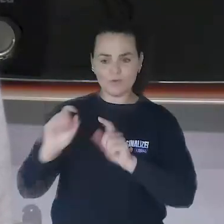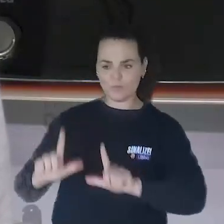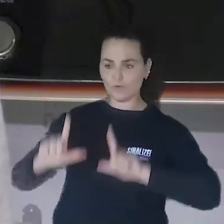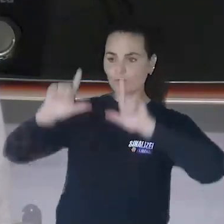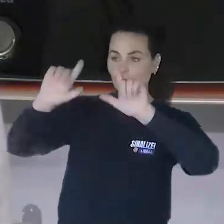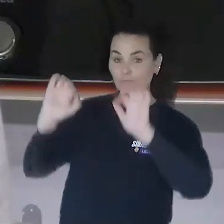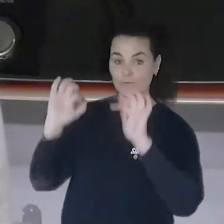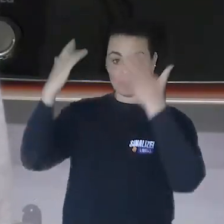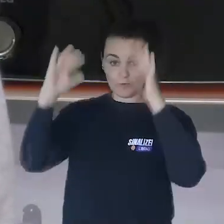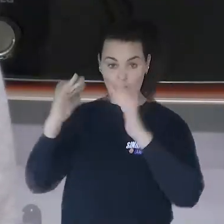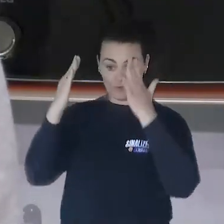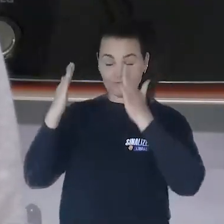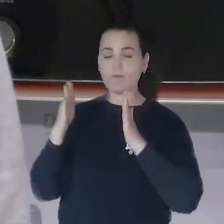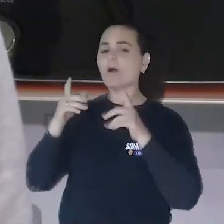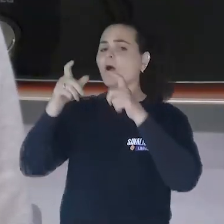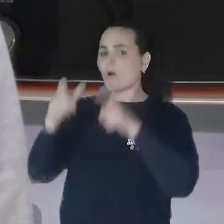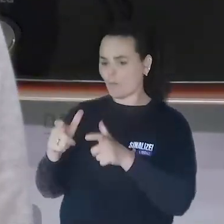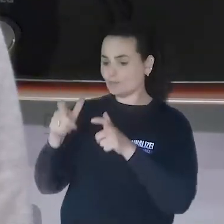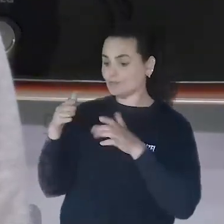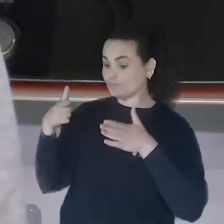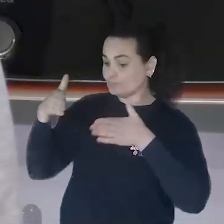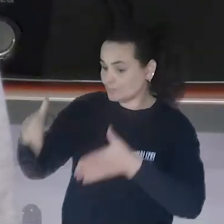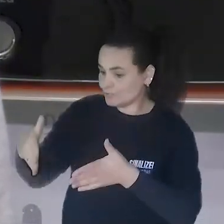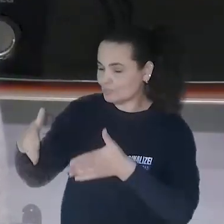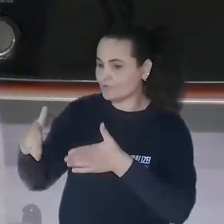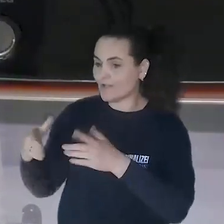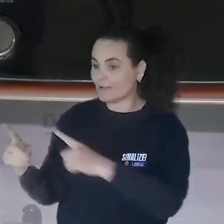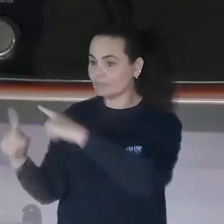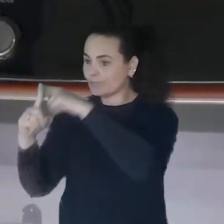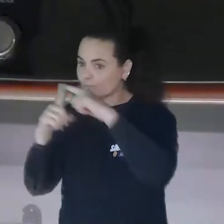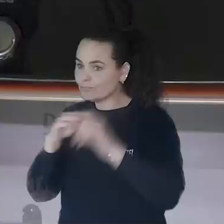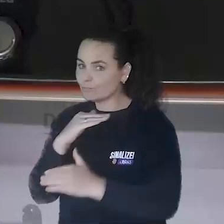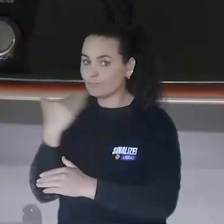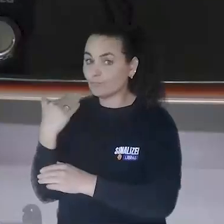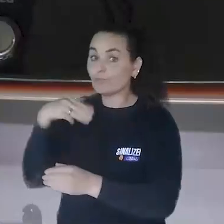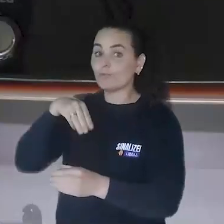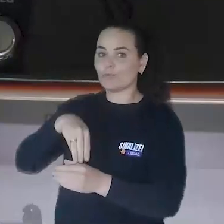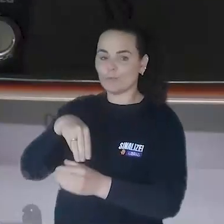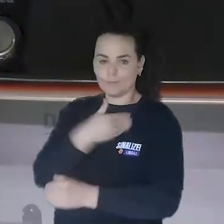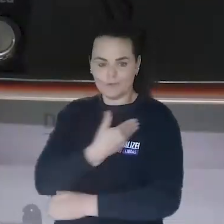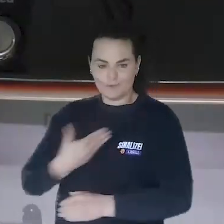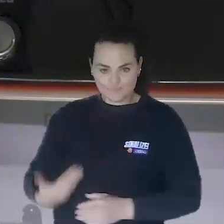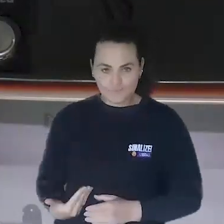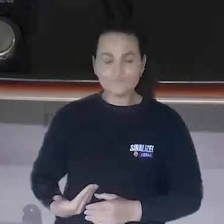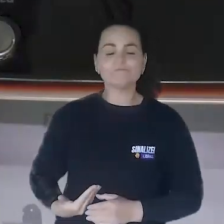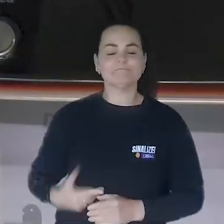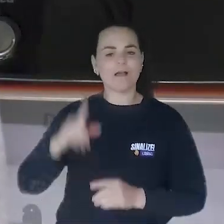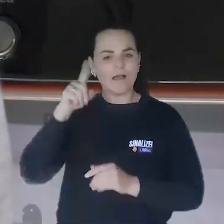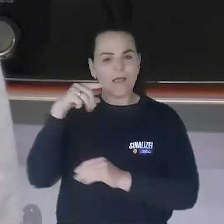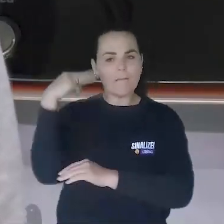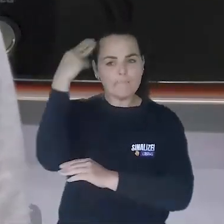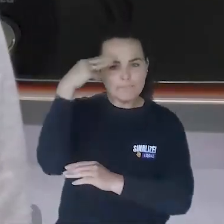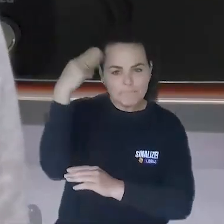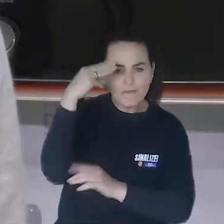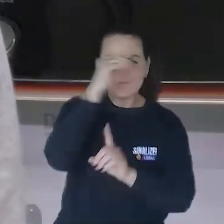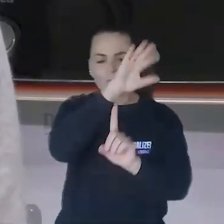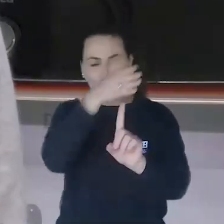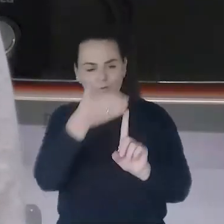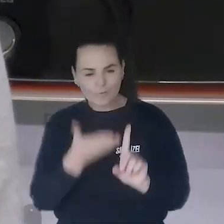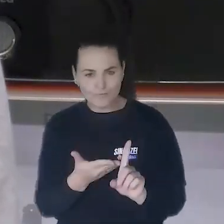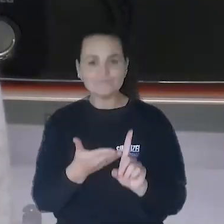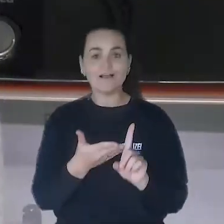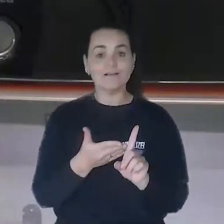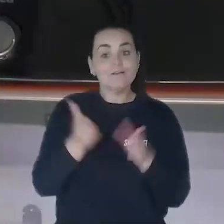cemitérios públicos é vista como uma forma direta de honrar a memória desses Pioneiros muitos dos quais estão